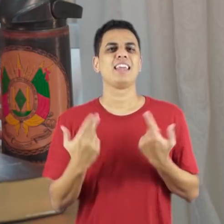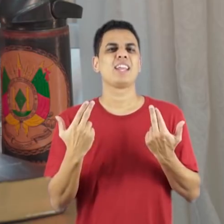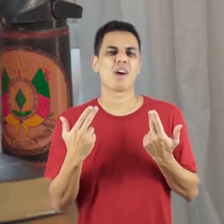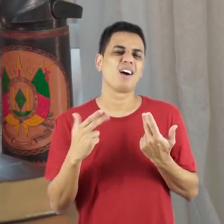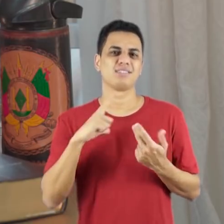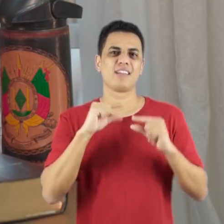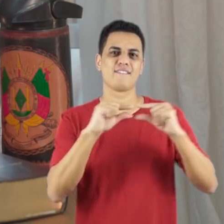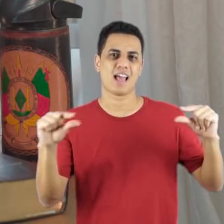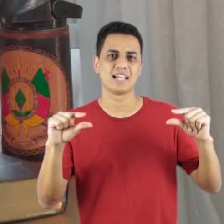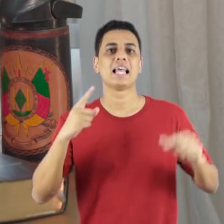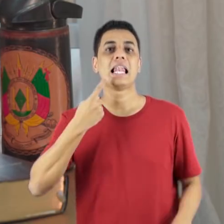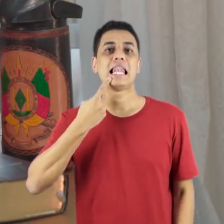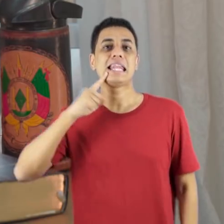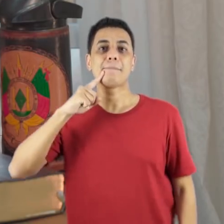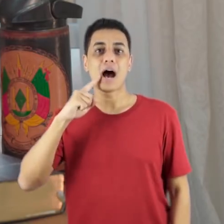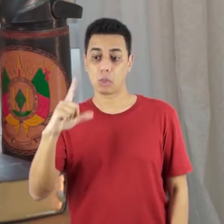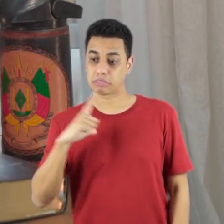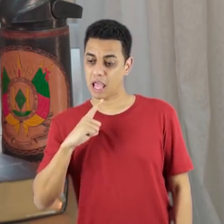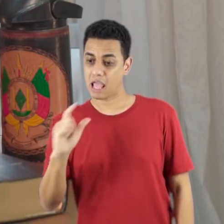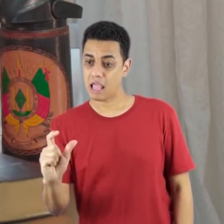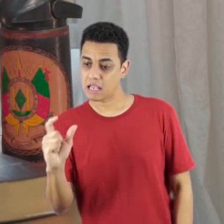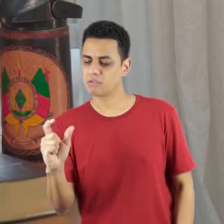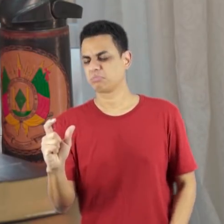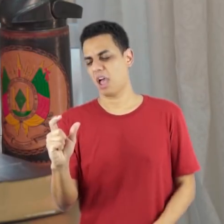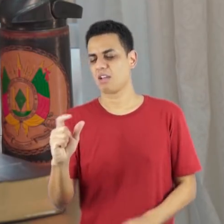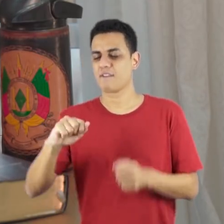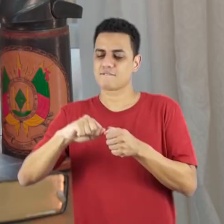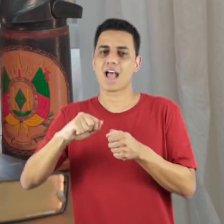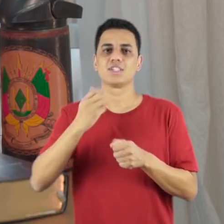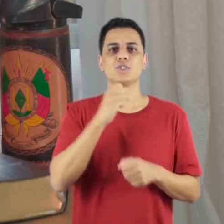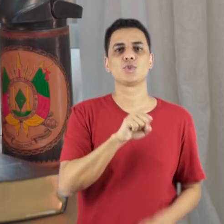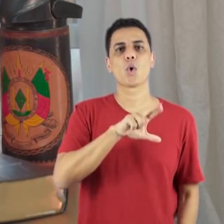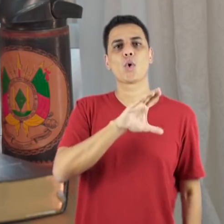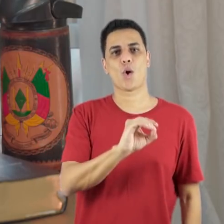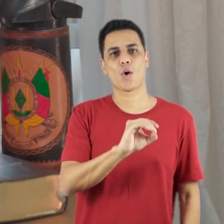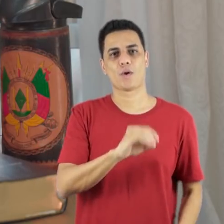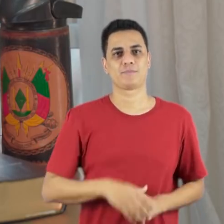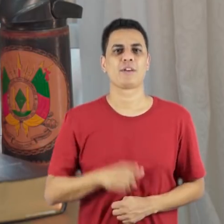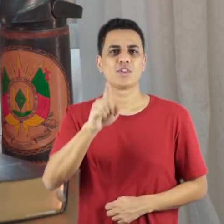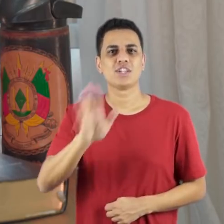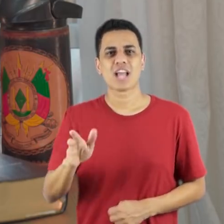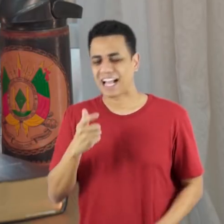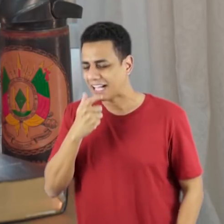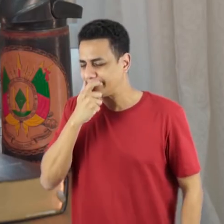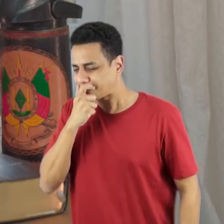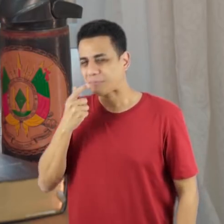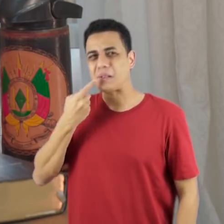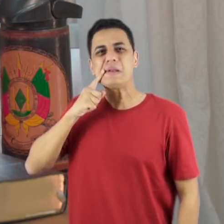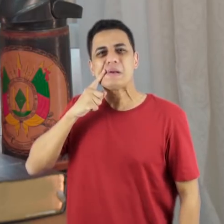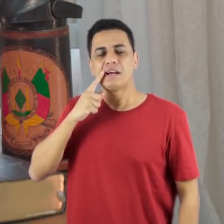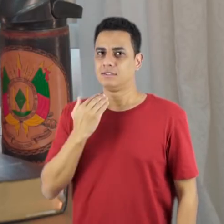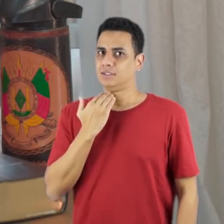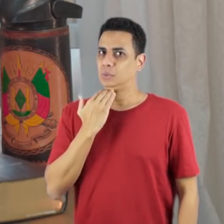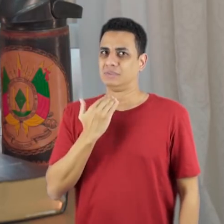fazer do limão uma limonada. Eu não sei se você já conseguiu comer, chupar um limão e sorrir ao mesmo tempo. Eu tentei fazer isso há alguns anos e